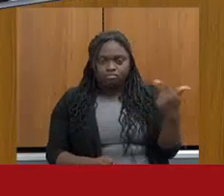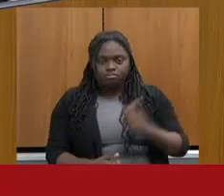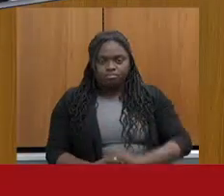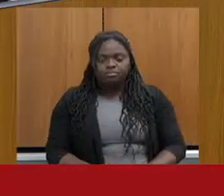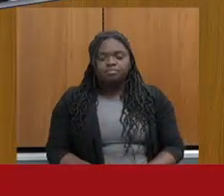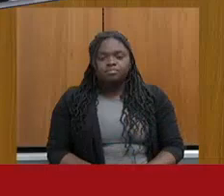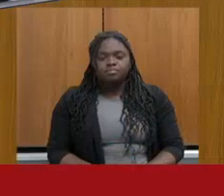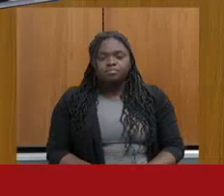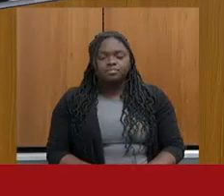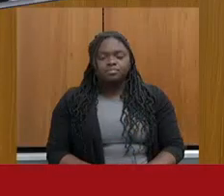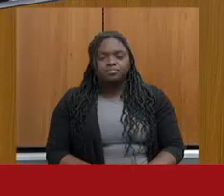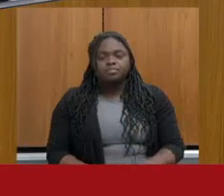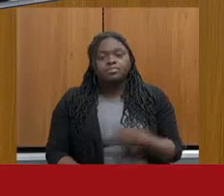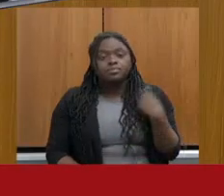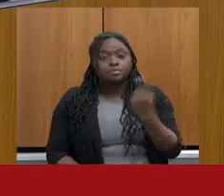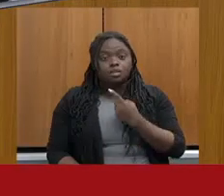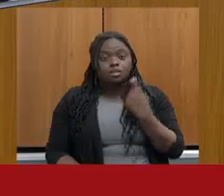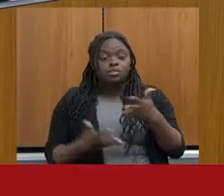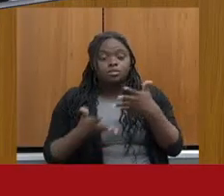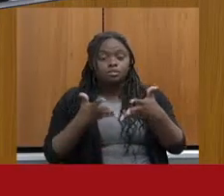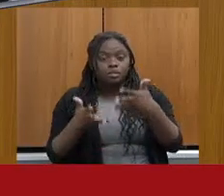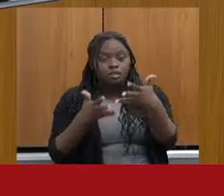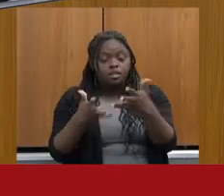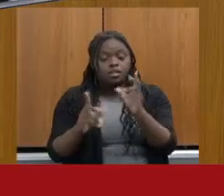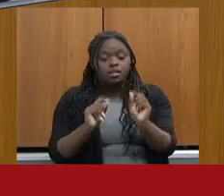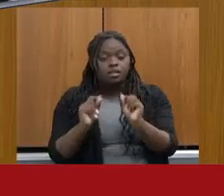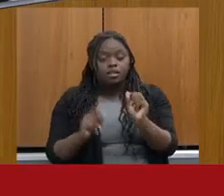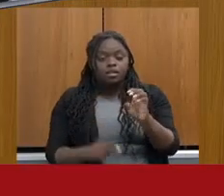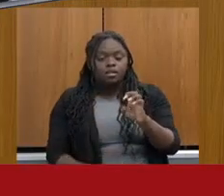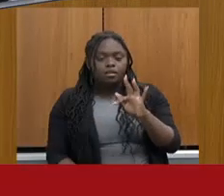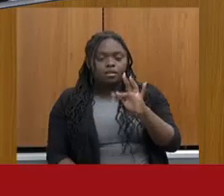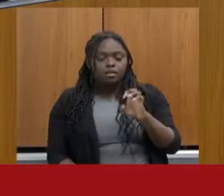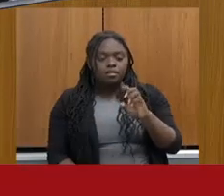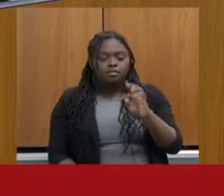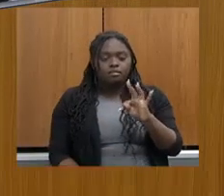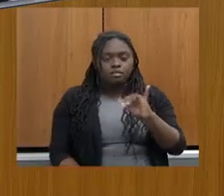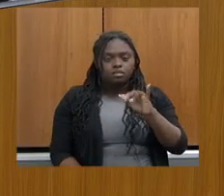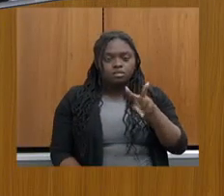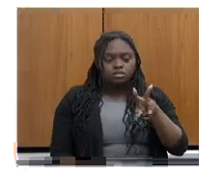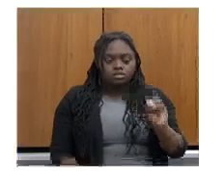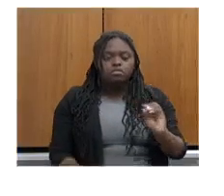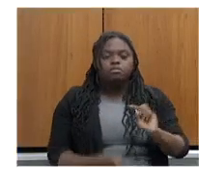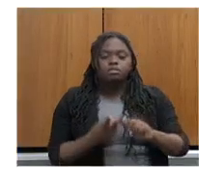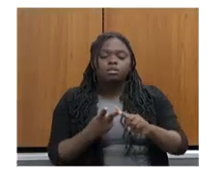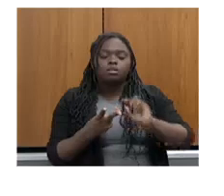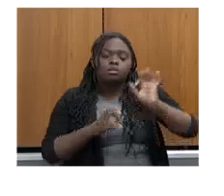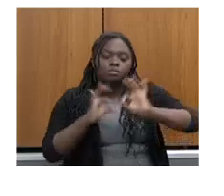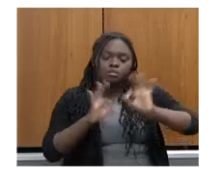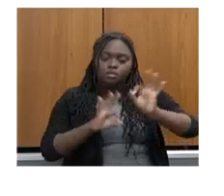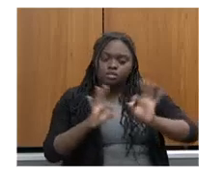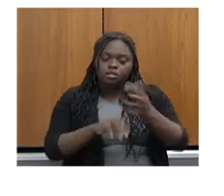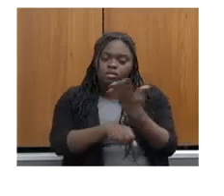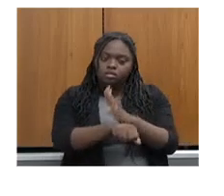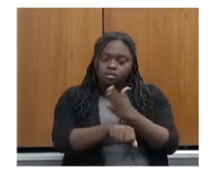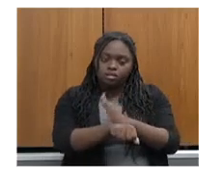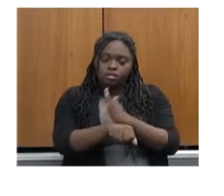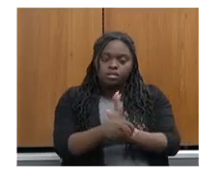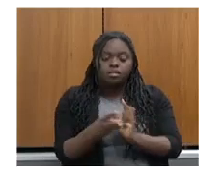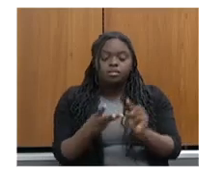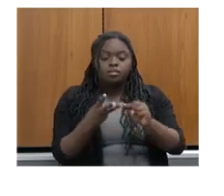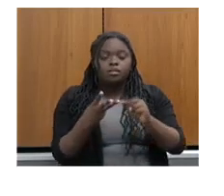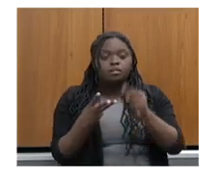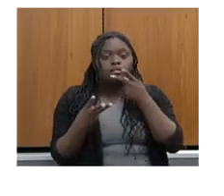favor nós vamos falar do efetivo um pouco do planejamento da expansão operacional e treinamentos vamos